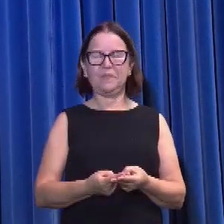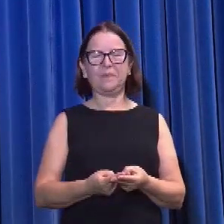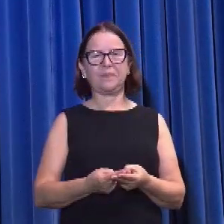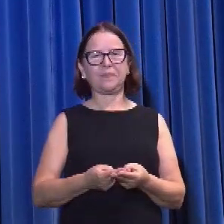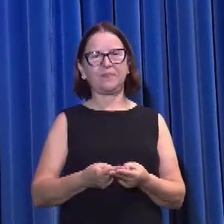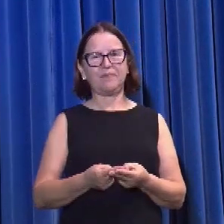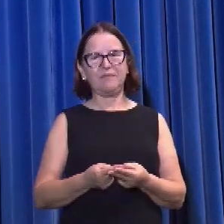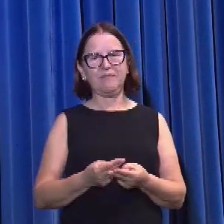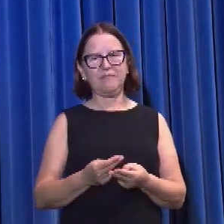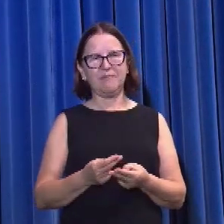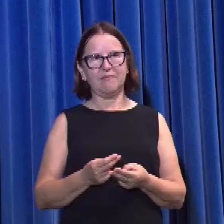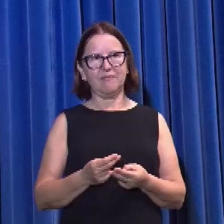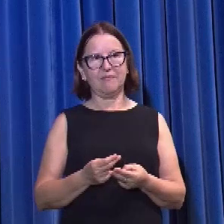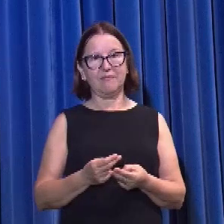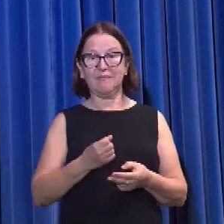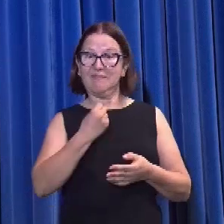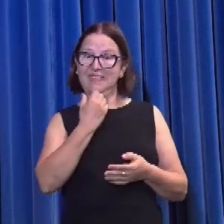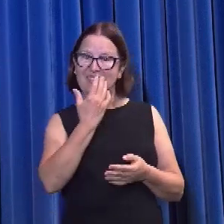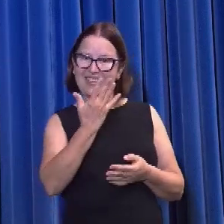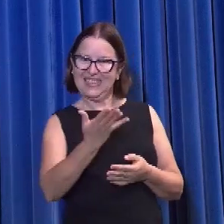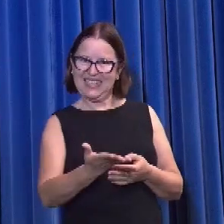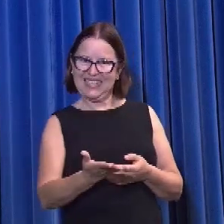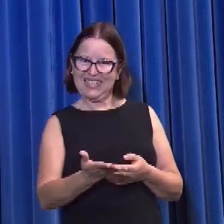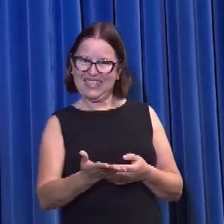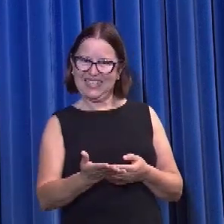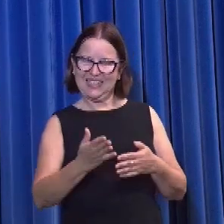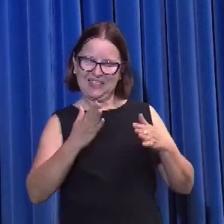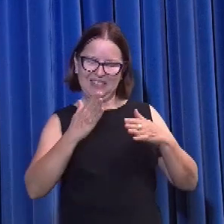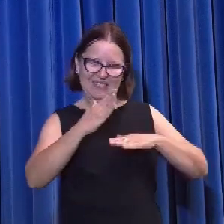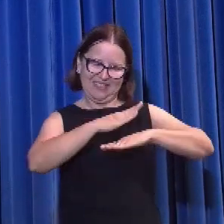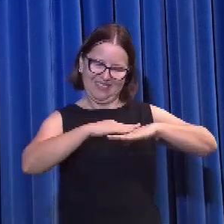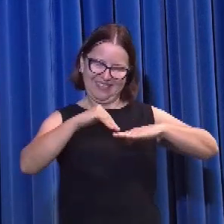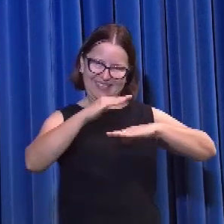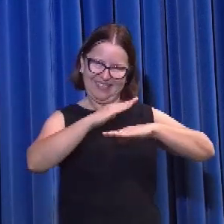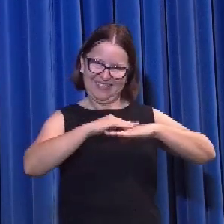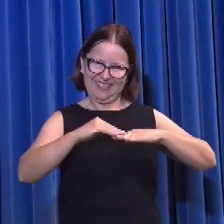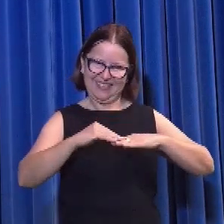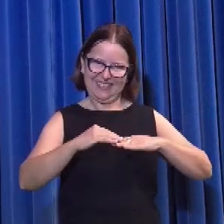benignidade, bondade, mansidão,